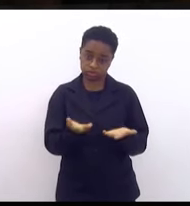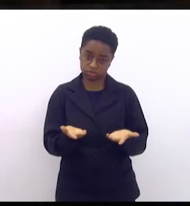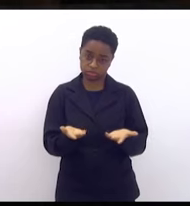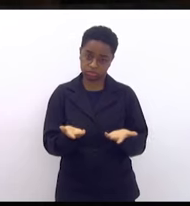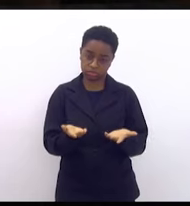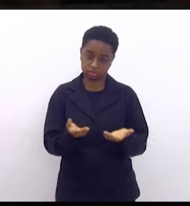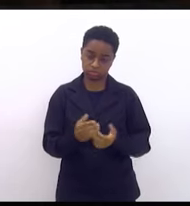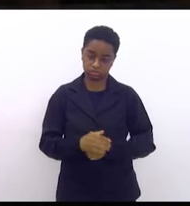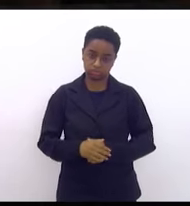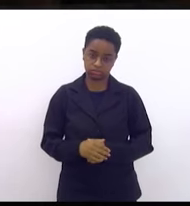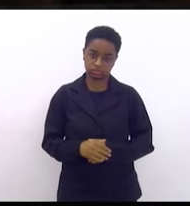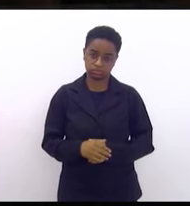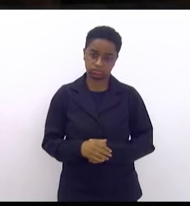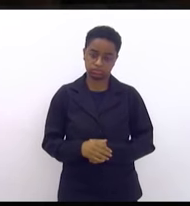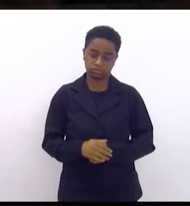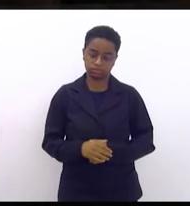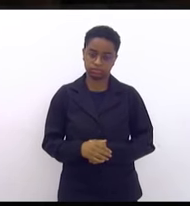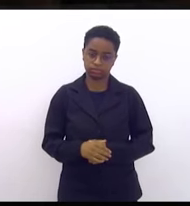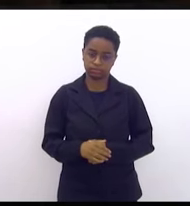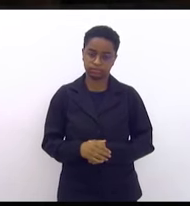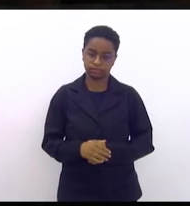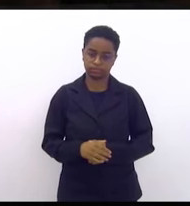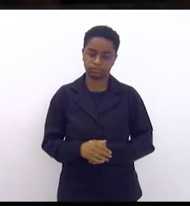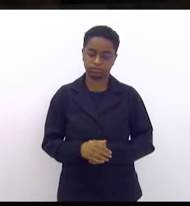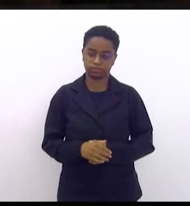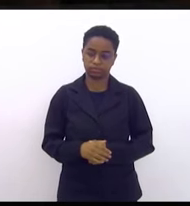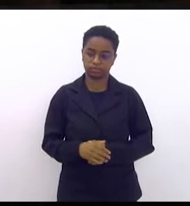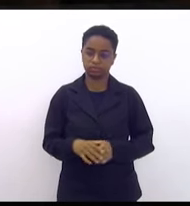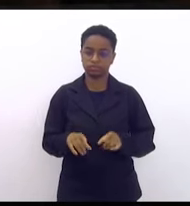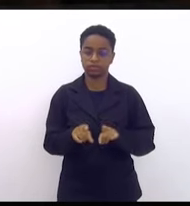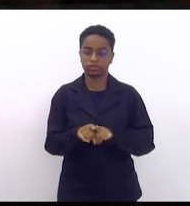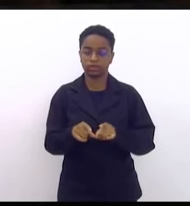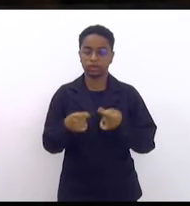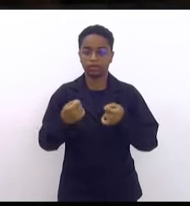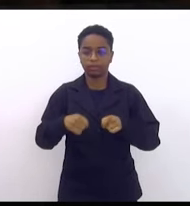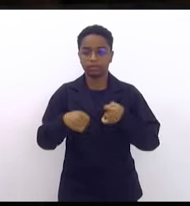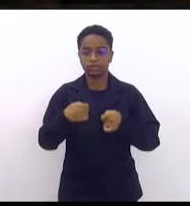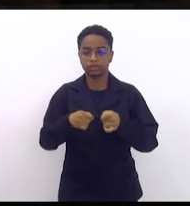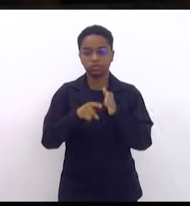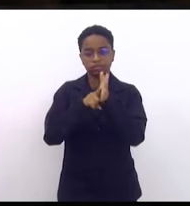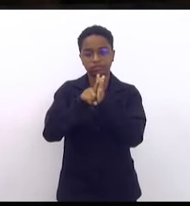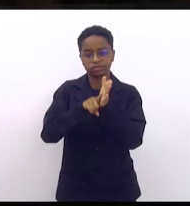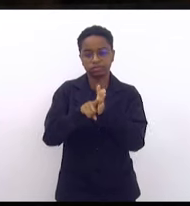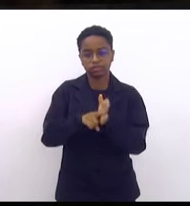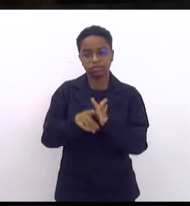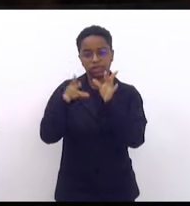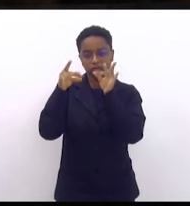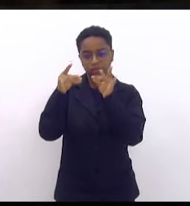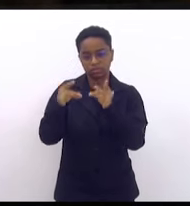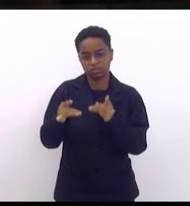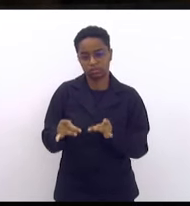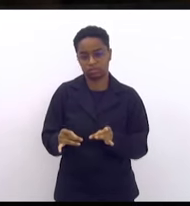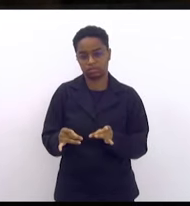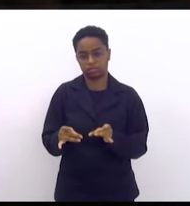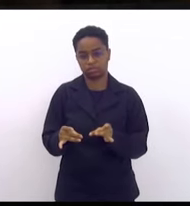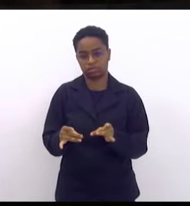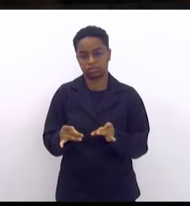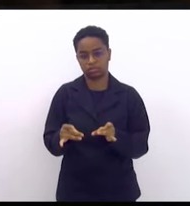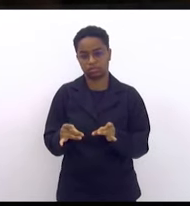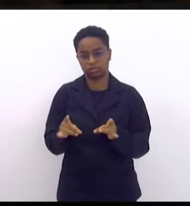E que também se faça uma apuração rigorosa